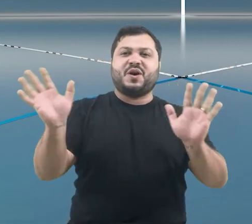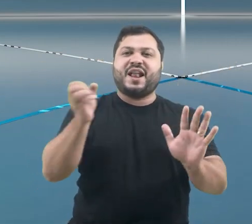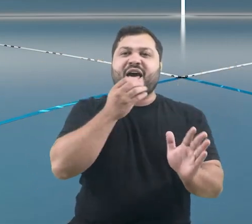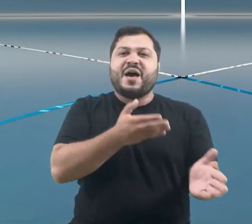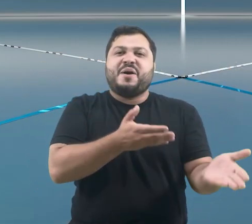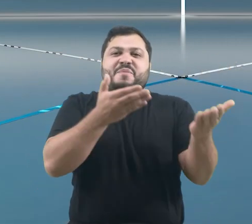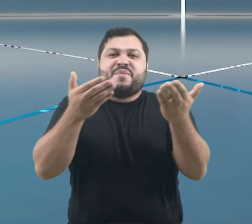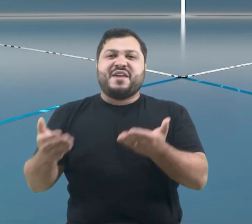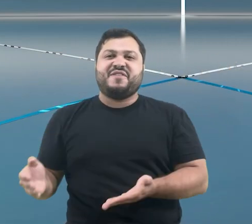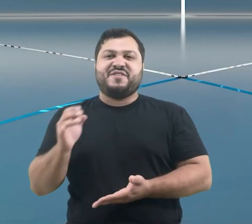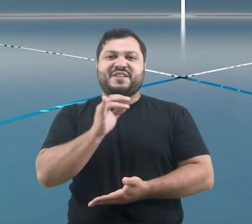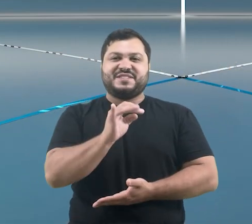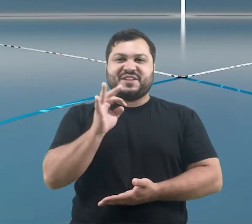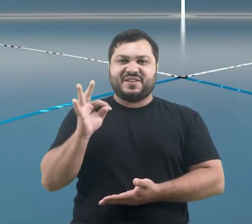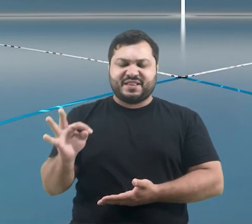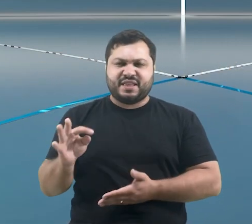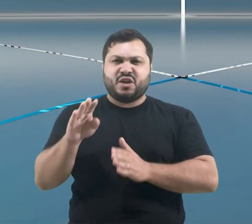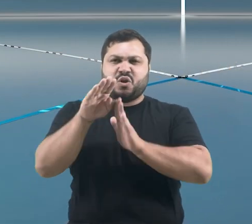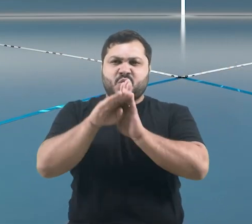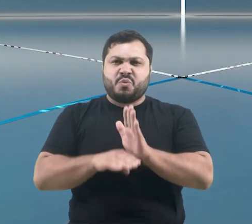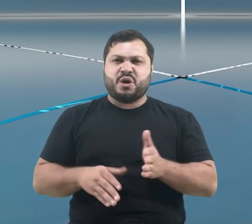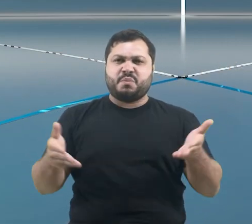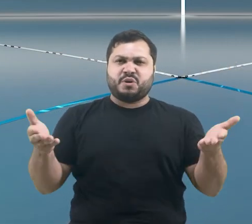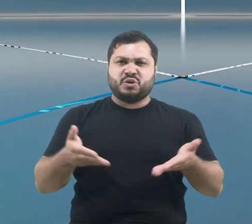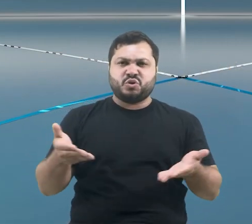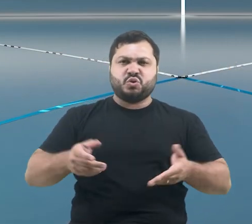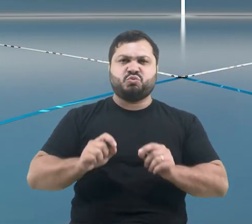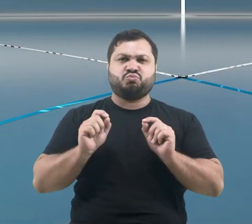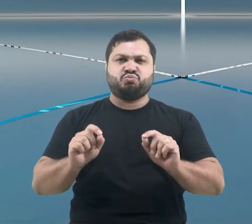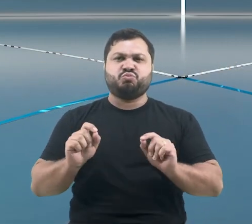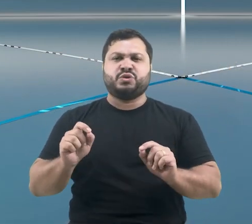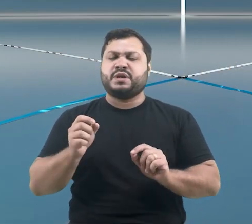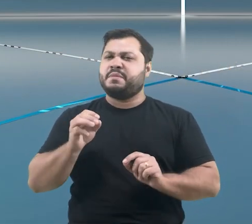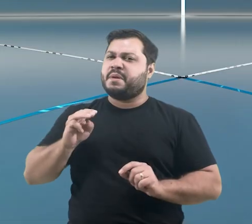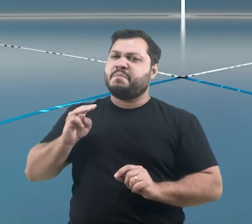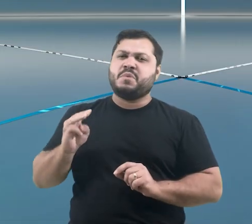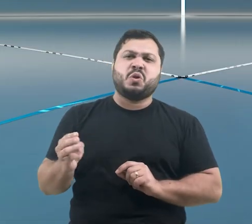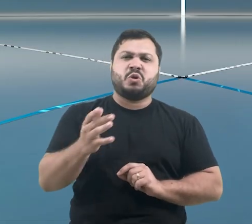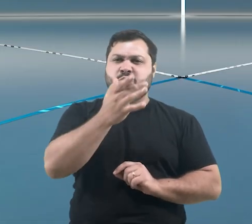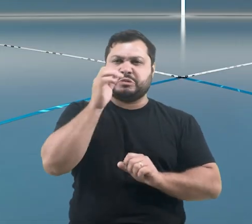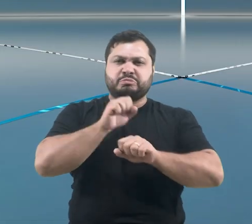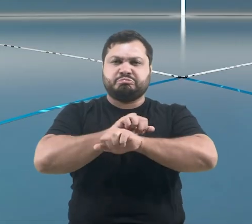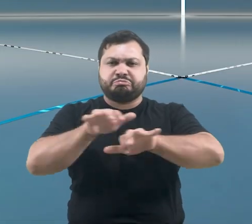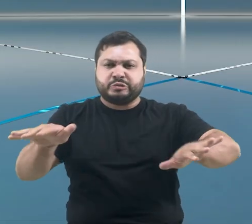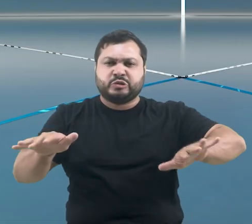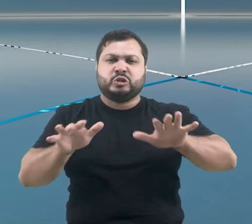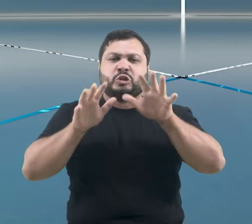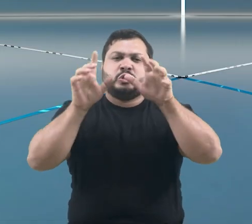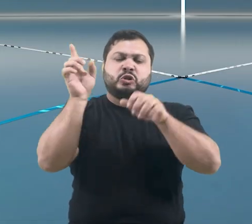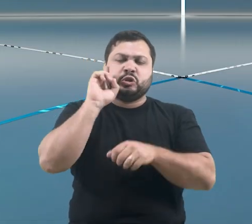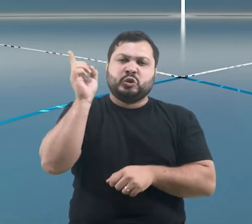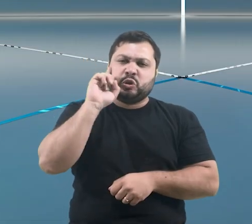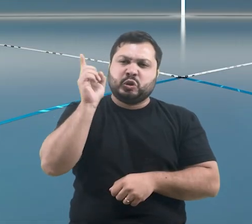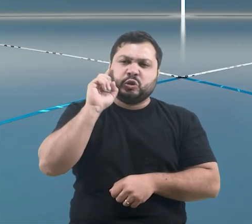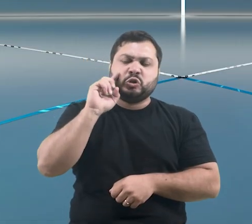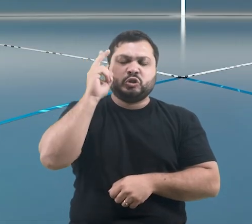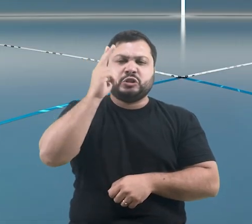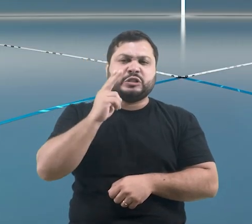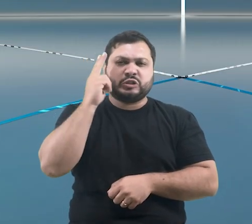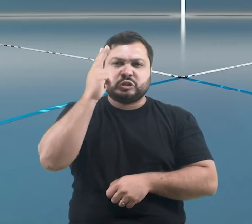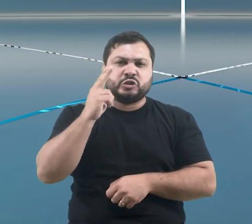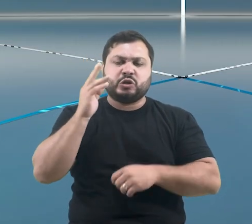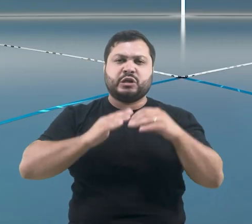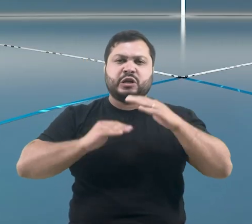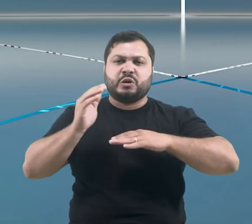Olá, sejam bem-vindos ao Inteiro Teor. No programa de hoje vamos falar para milhões de pessoas que todos os